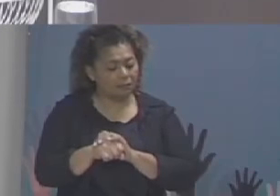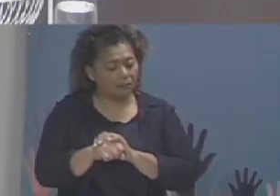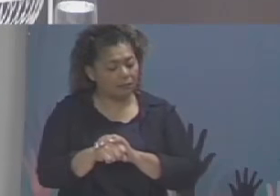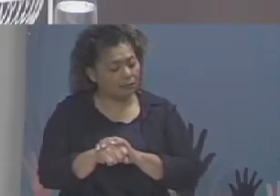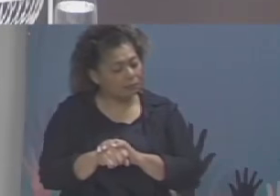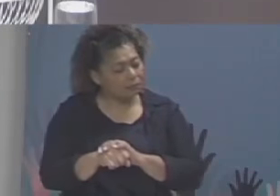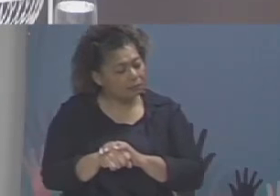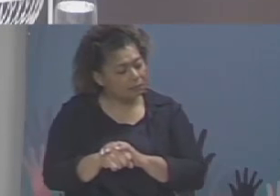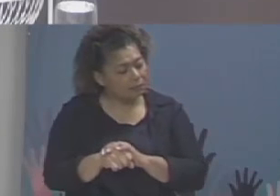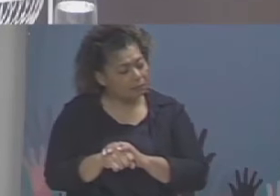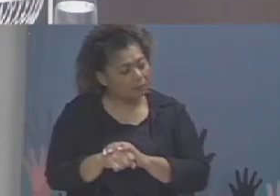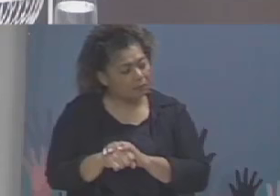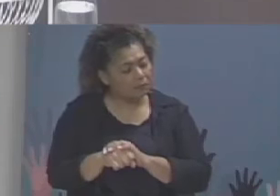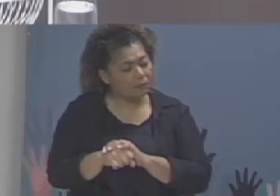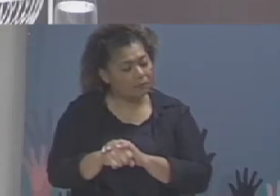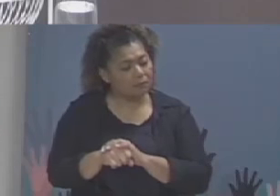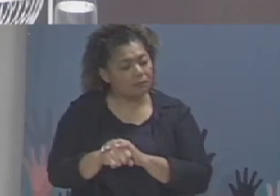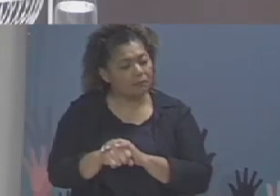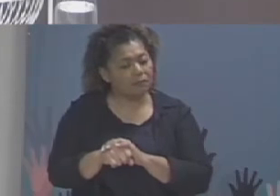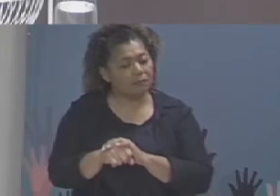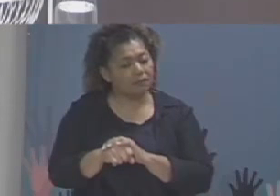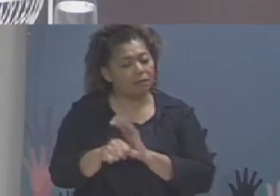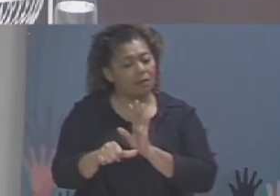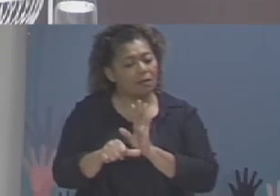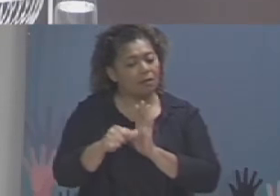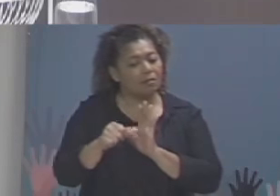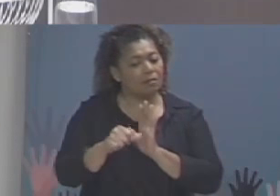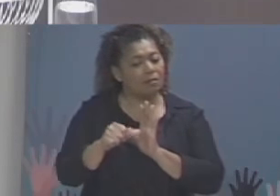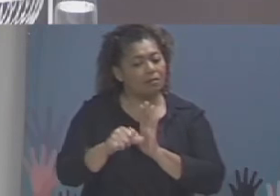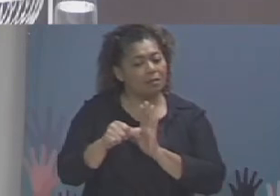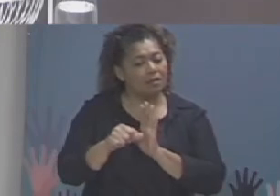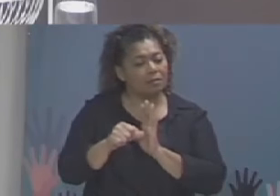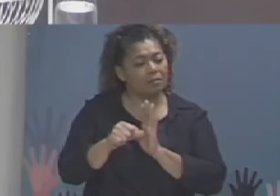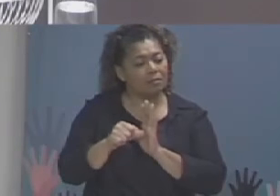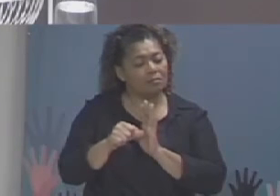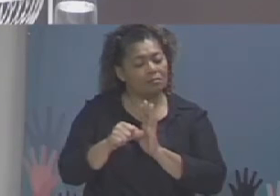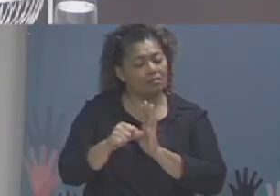Né? No primeiro eixo, né?